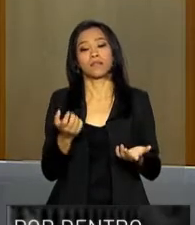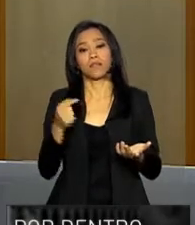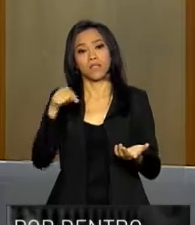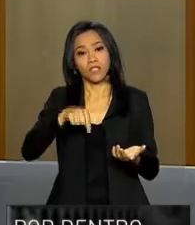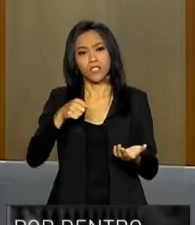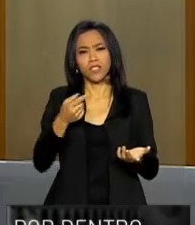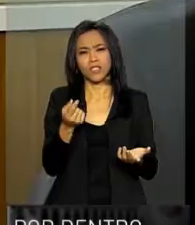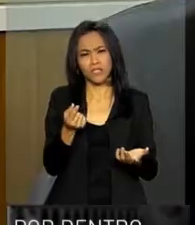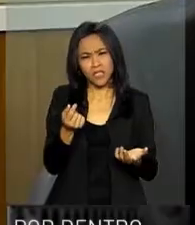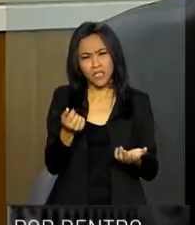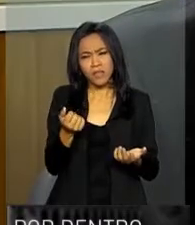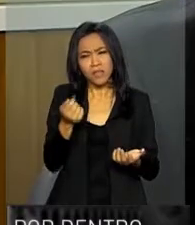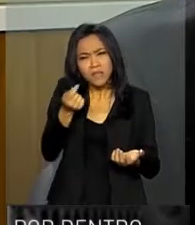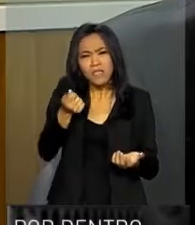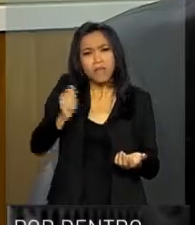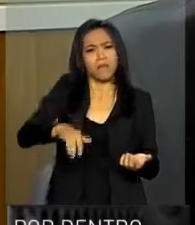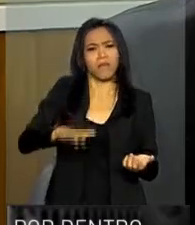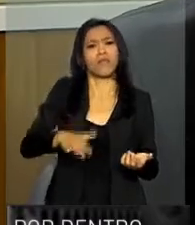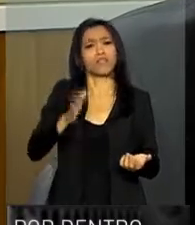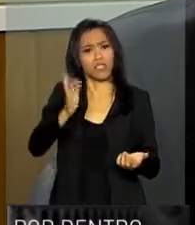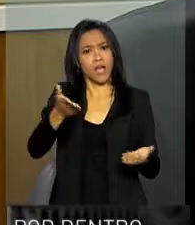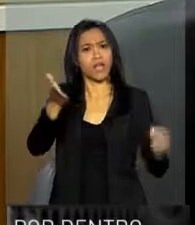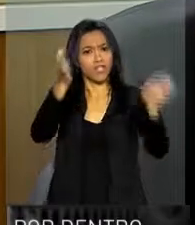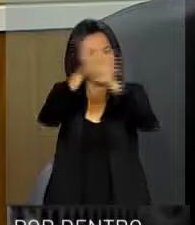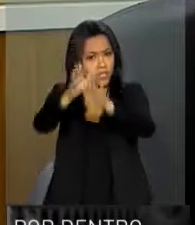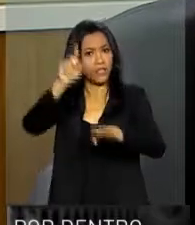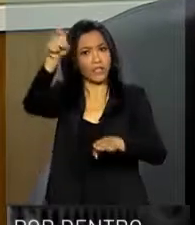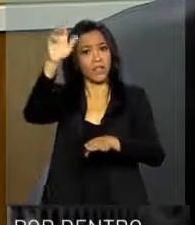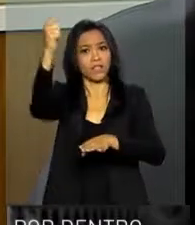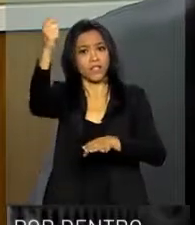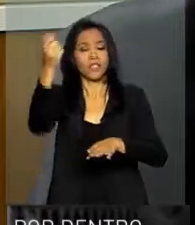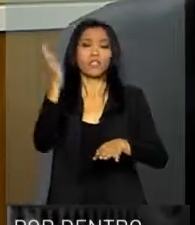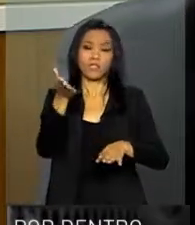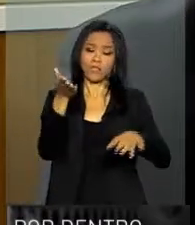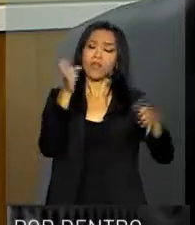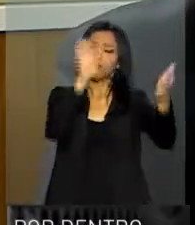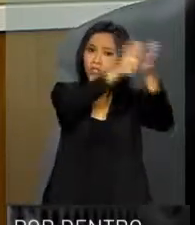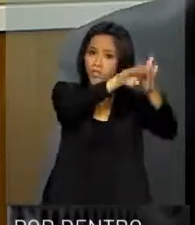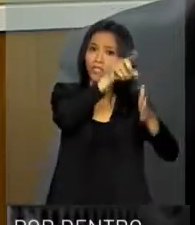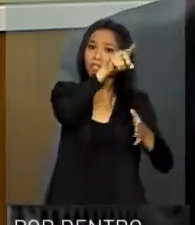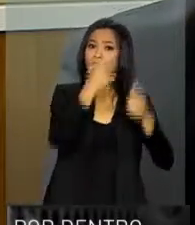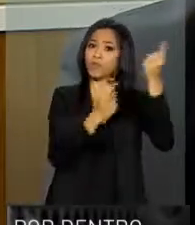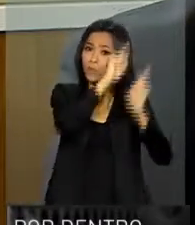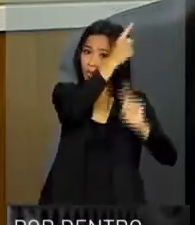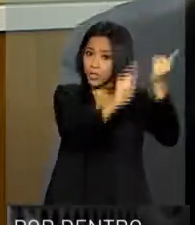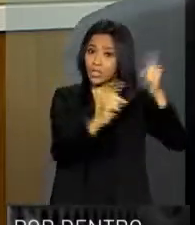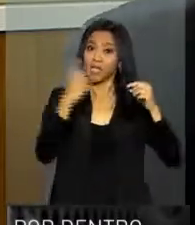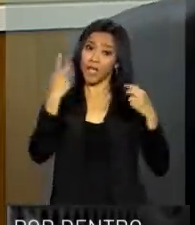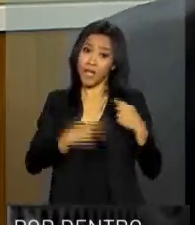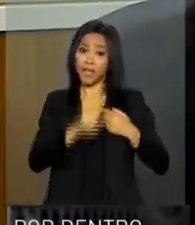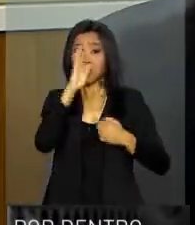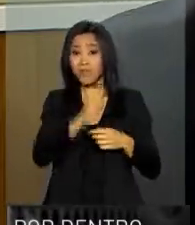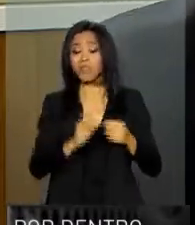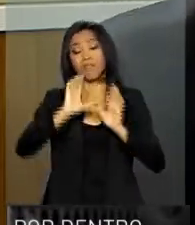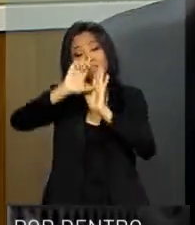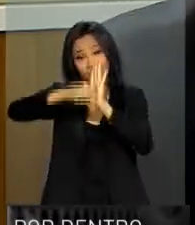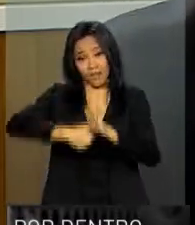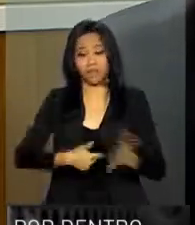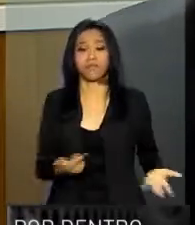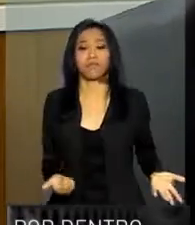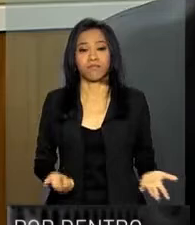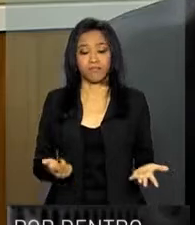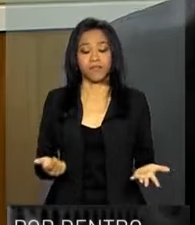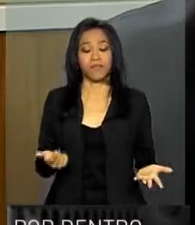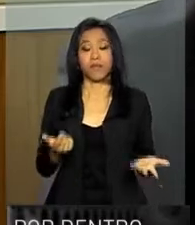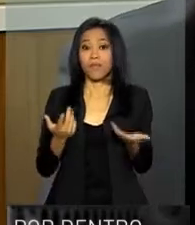é que já estão chegando na argentina e no chile nós a questão do brasil no final é atraso é tempo que o brasil leva pra